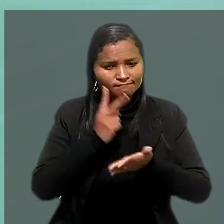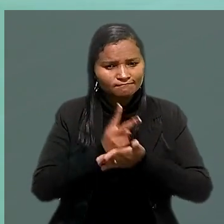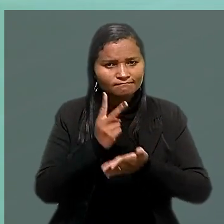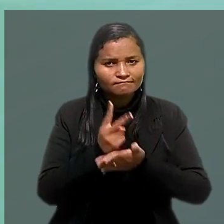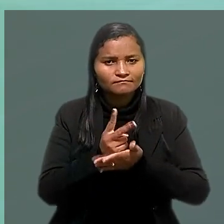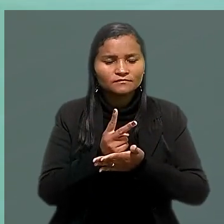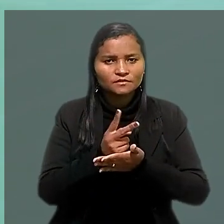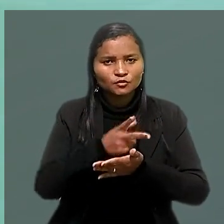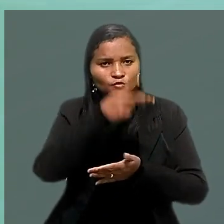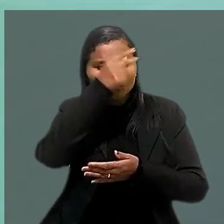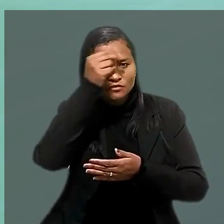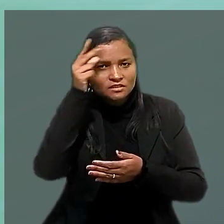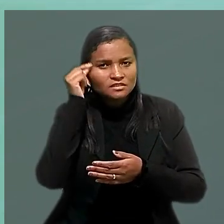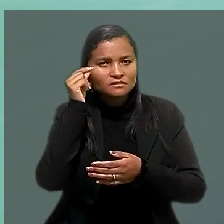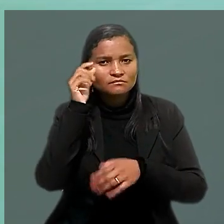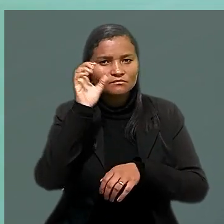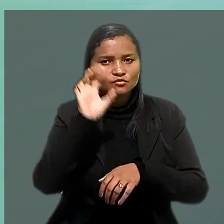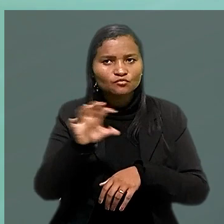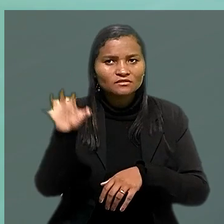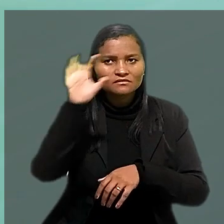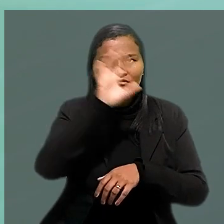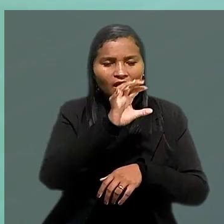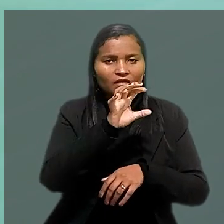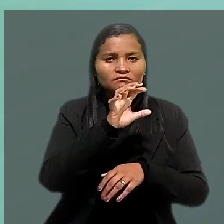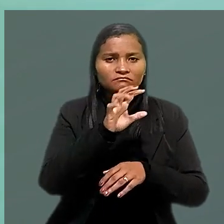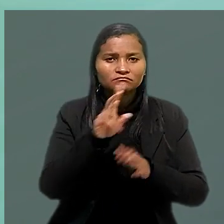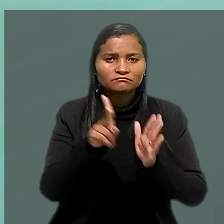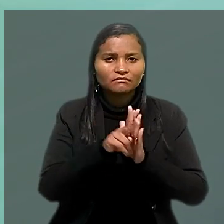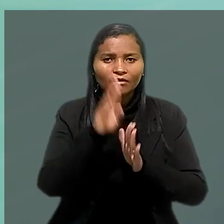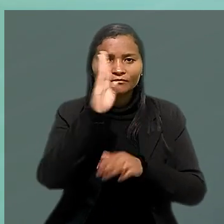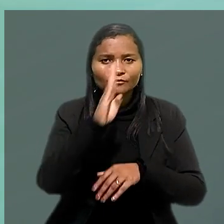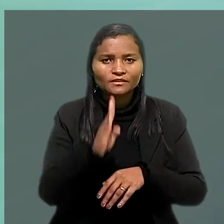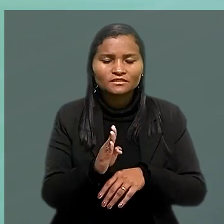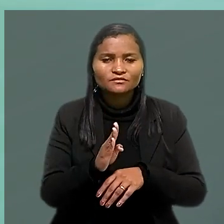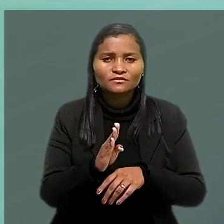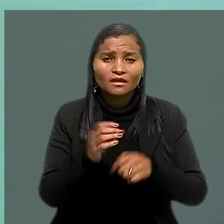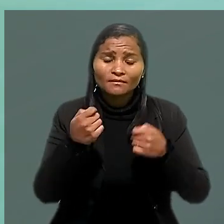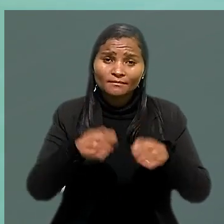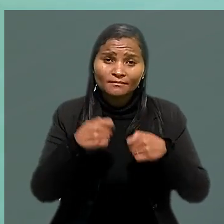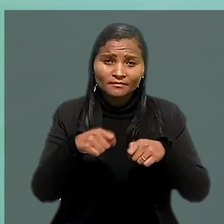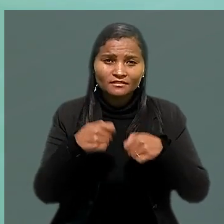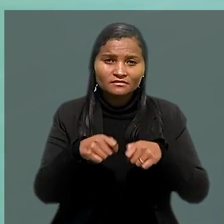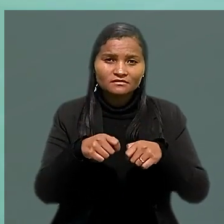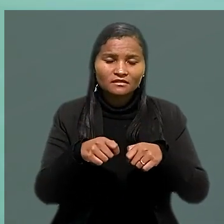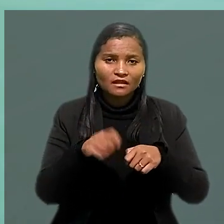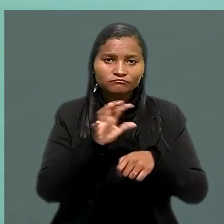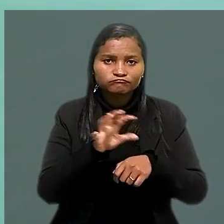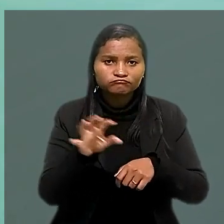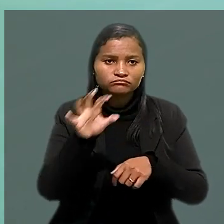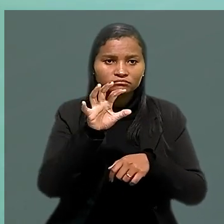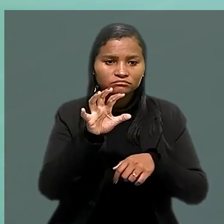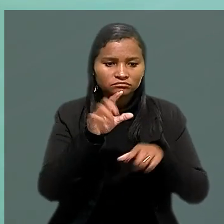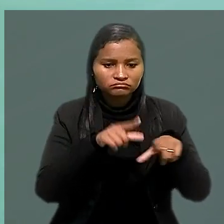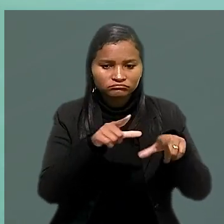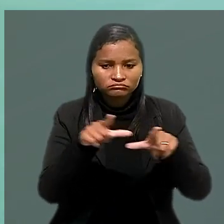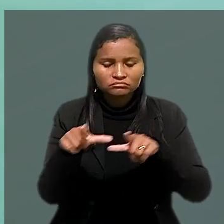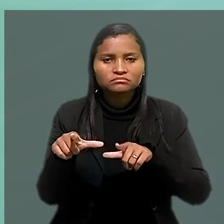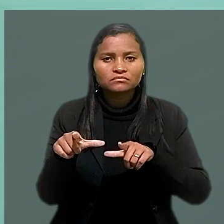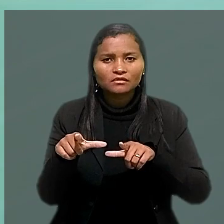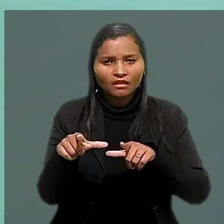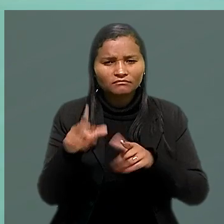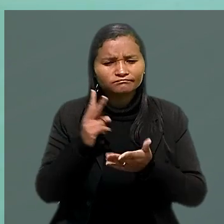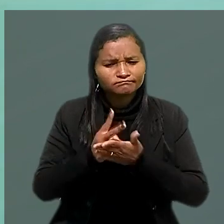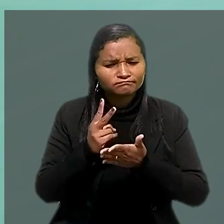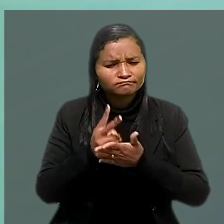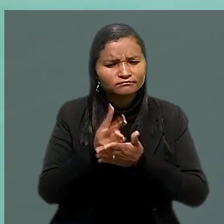ser efetiva nos municípios, nos estados e na própria União, né? É necessário, então, que esses órgãos